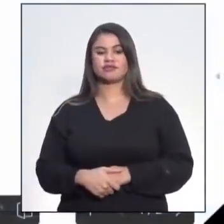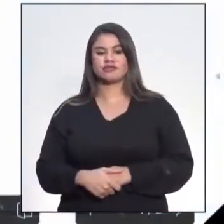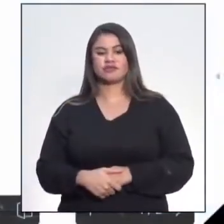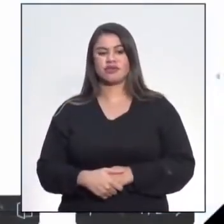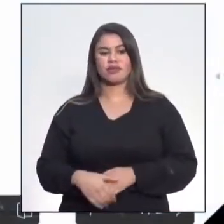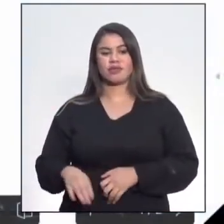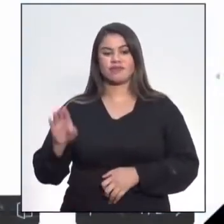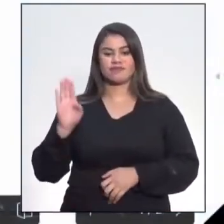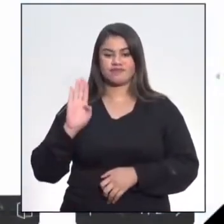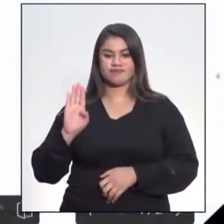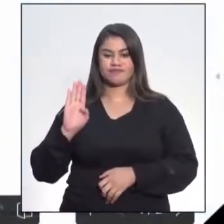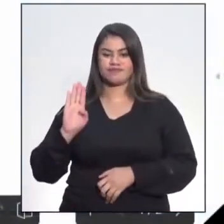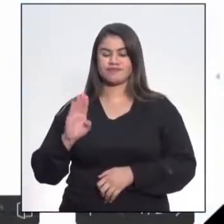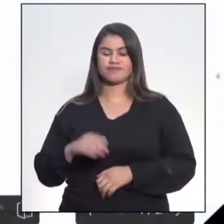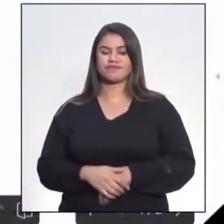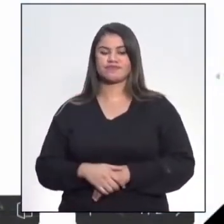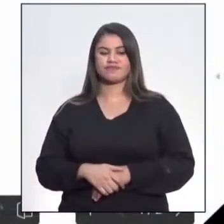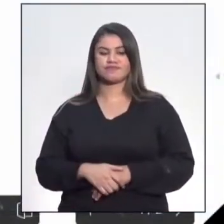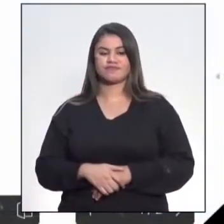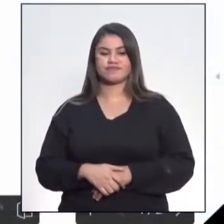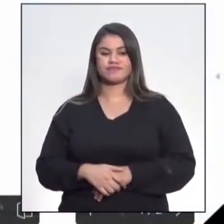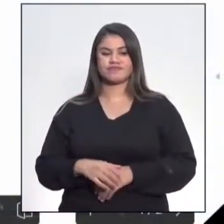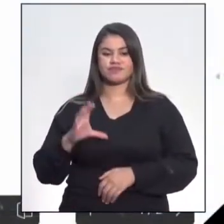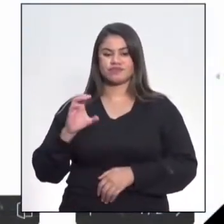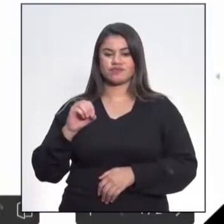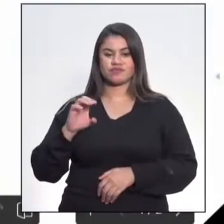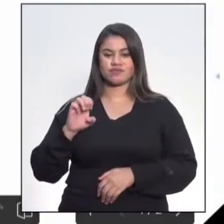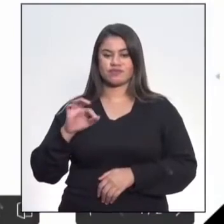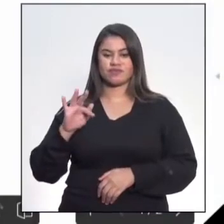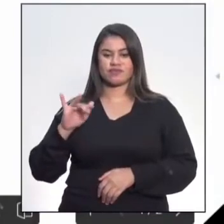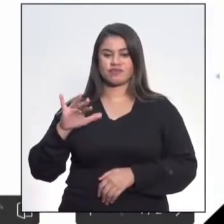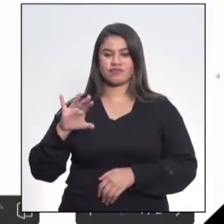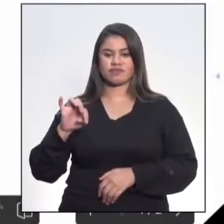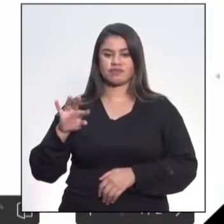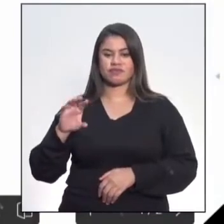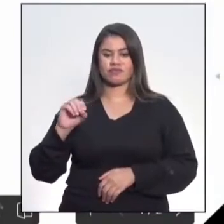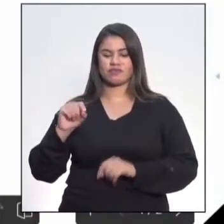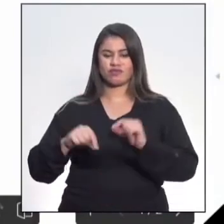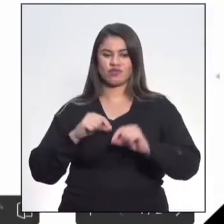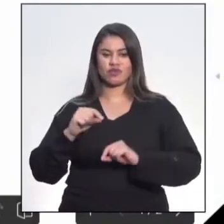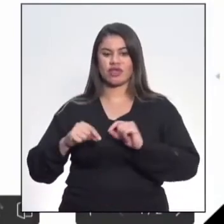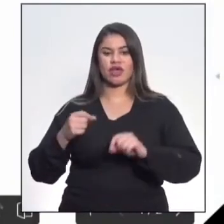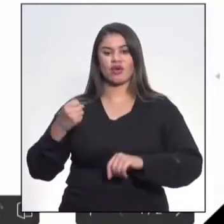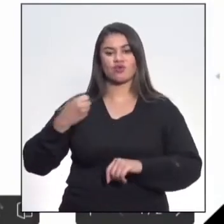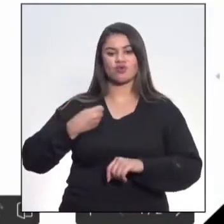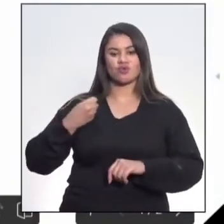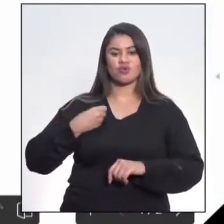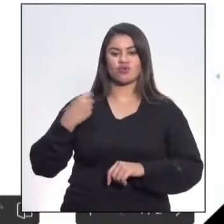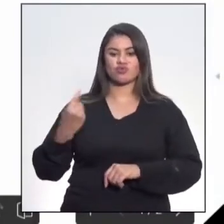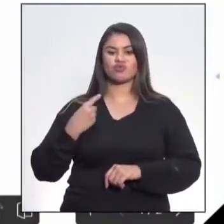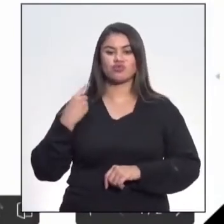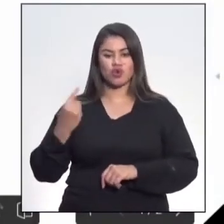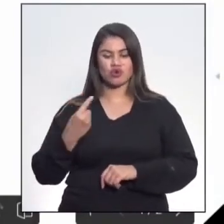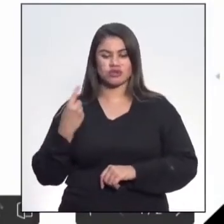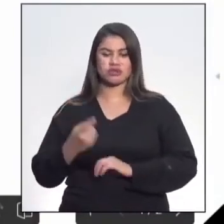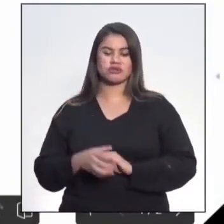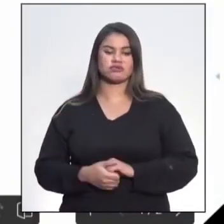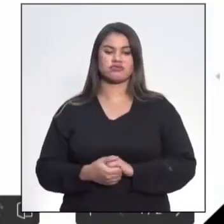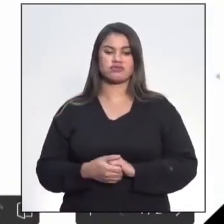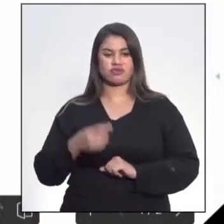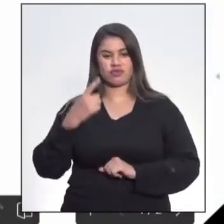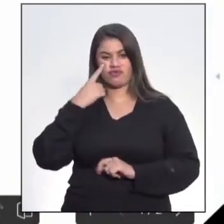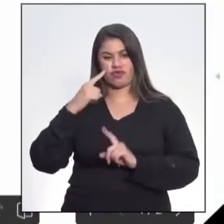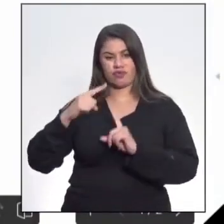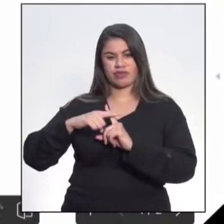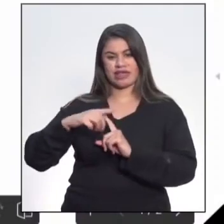item B da minha perguntinha. Quem é o coeficiente B? O B é o termo independente, é o número solitário. Está vendo o mais 3, que